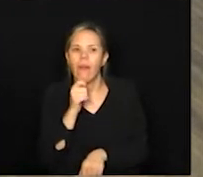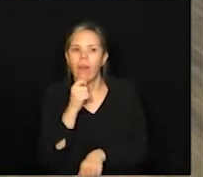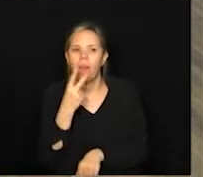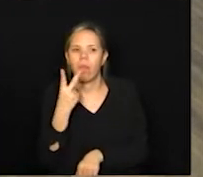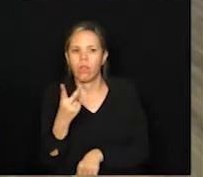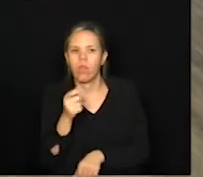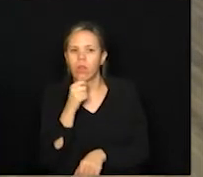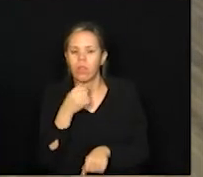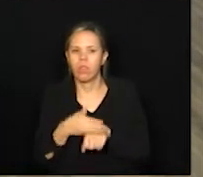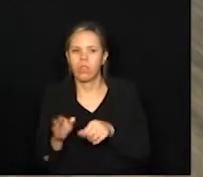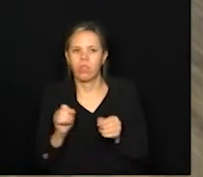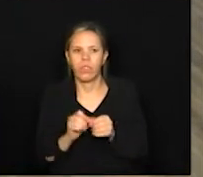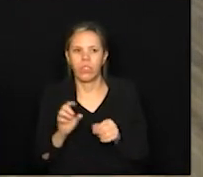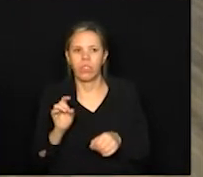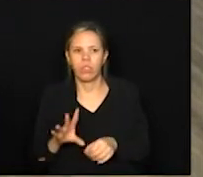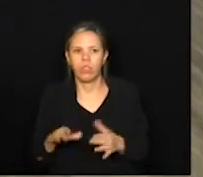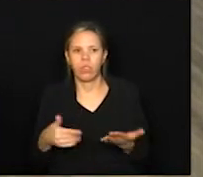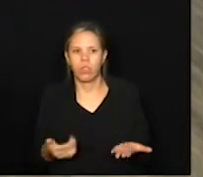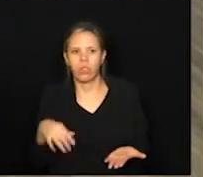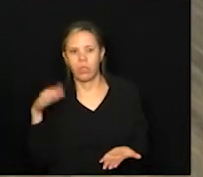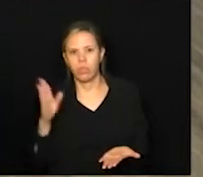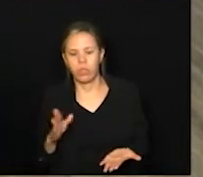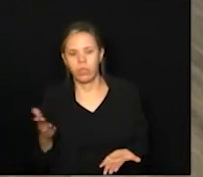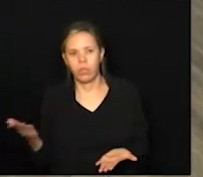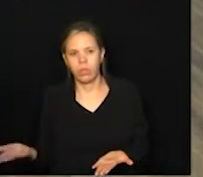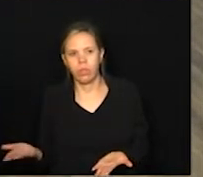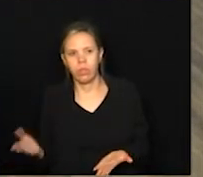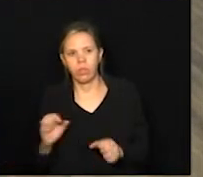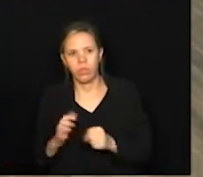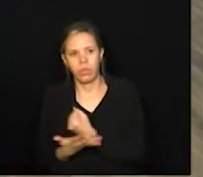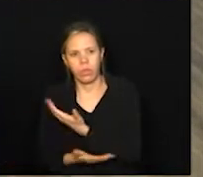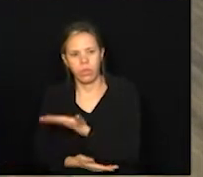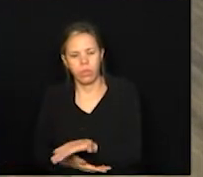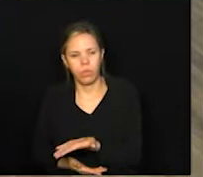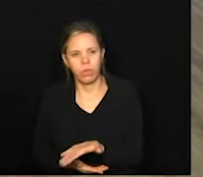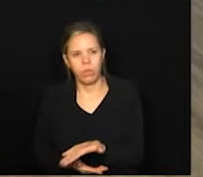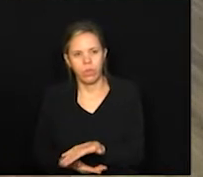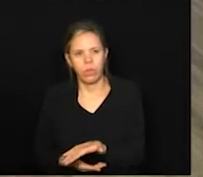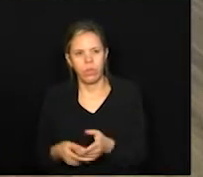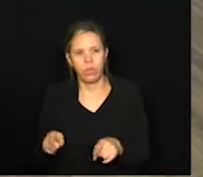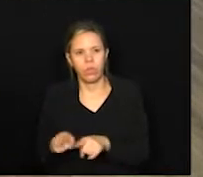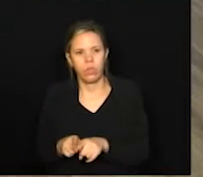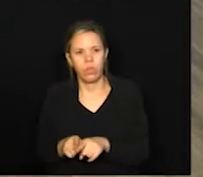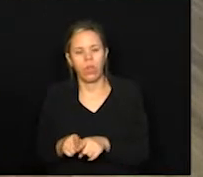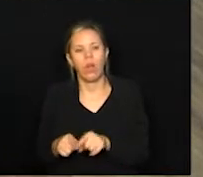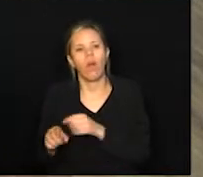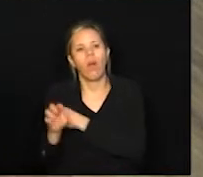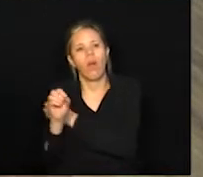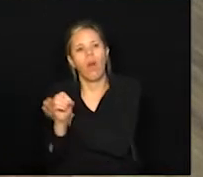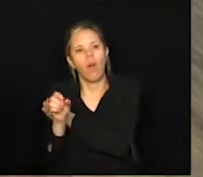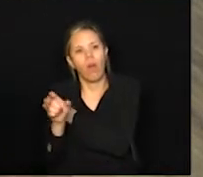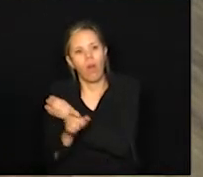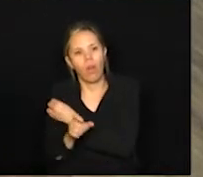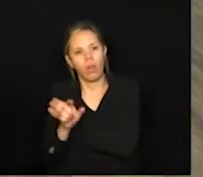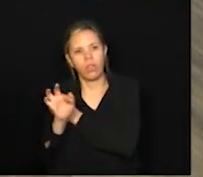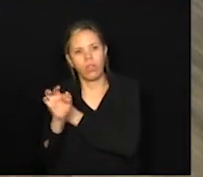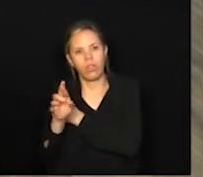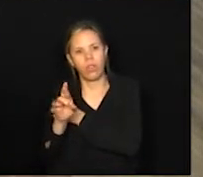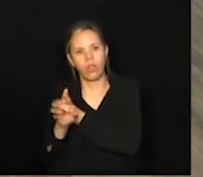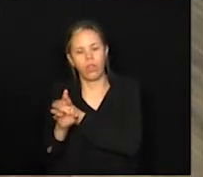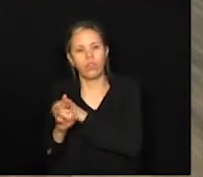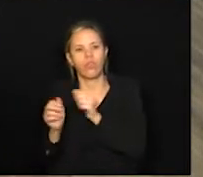2 estão sendo aplicadas aqui no Brasil, a Coronavac e também a de Oxford da AstraZeneca, em parceria